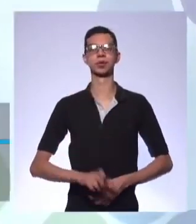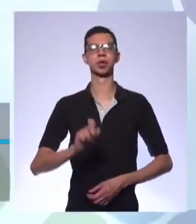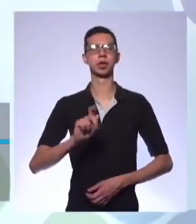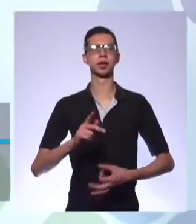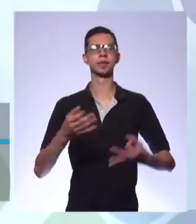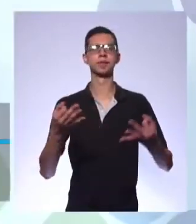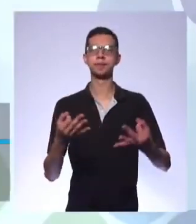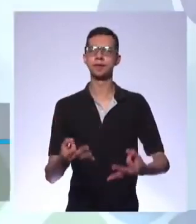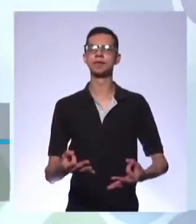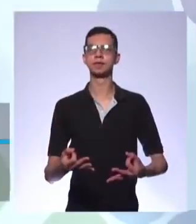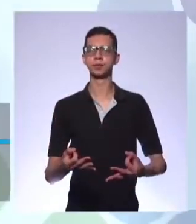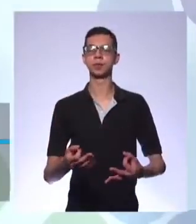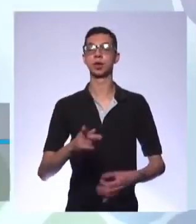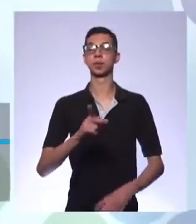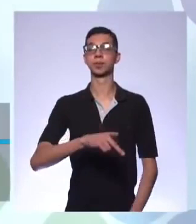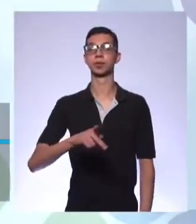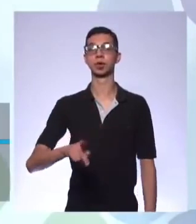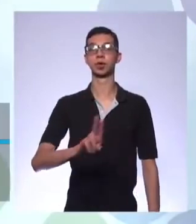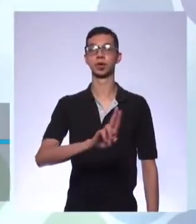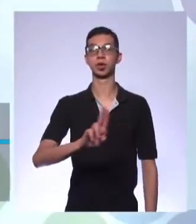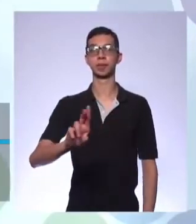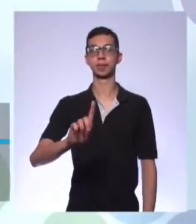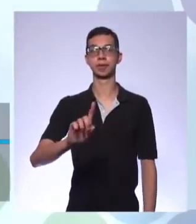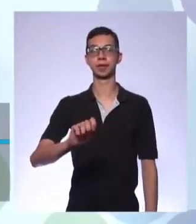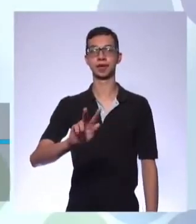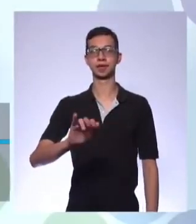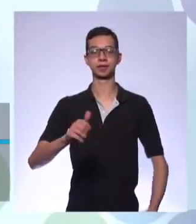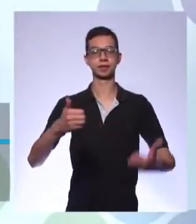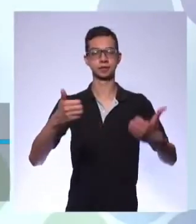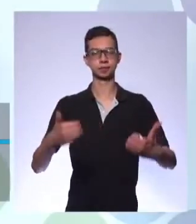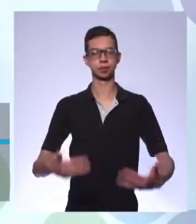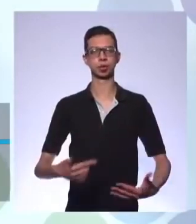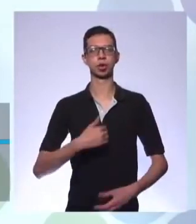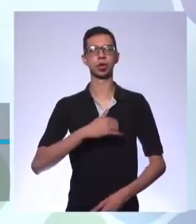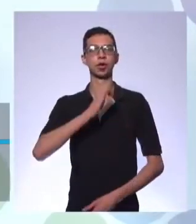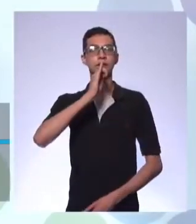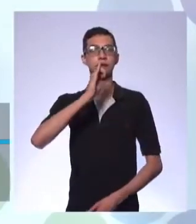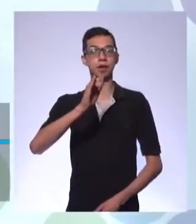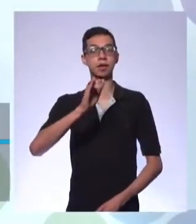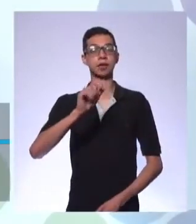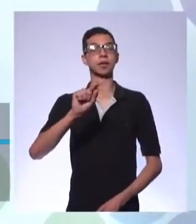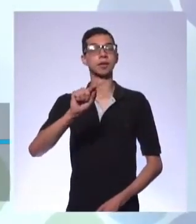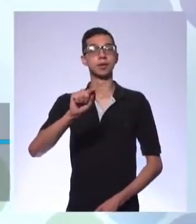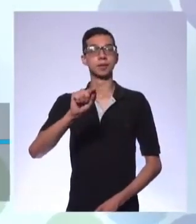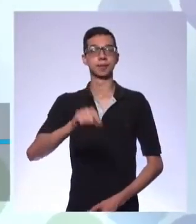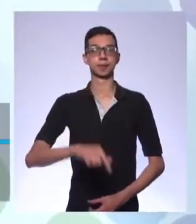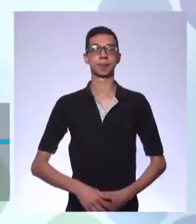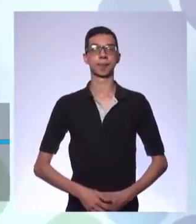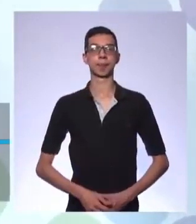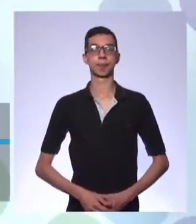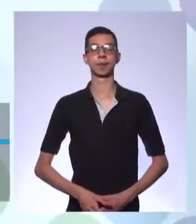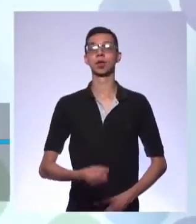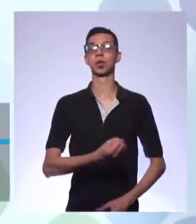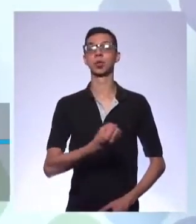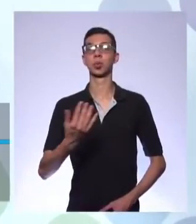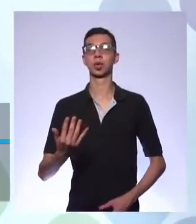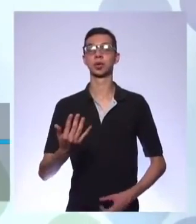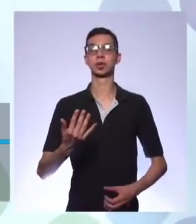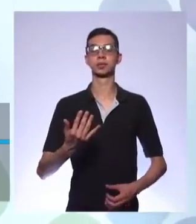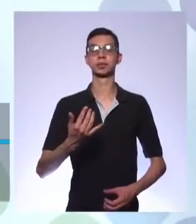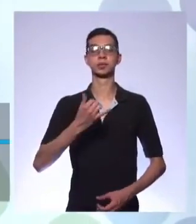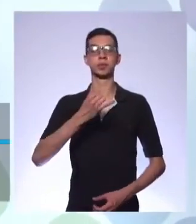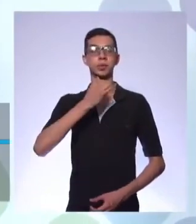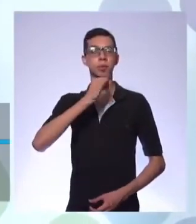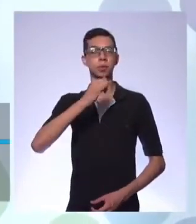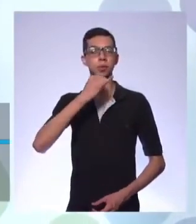Davi já deu aí. O que eu ia falar era isso. É uma unidade de medida que vai dar para a gente quanta energia você vai